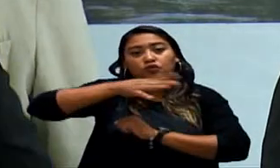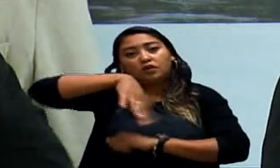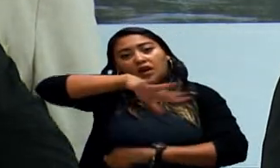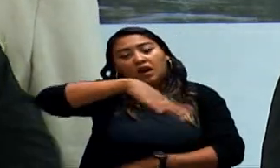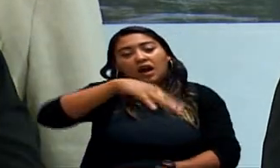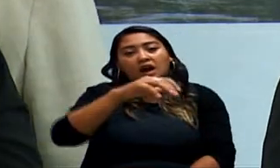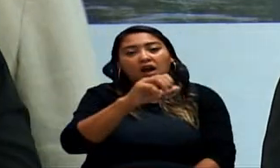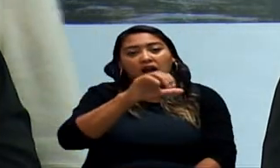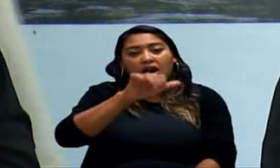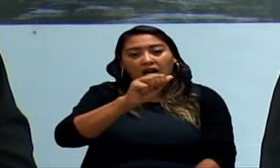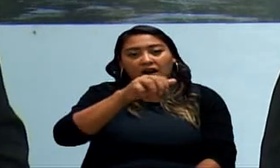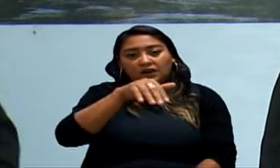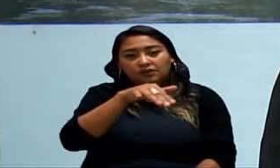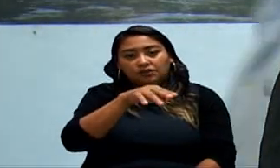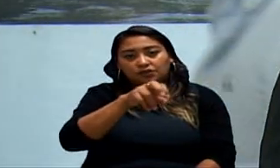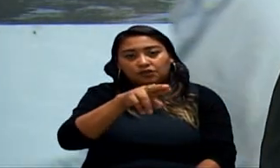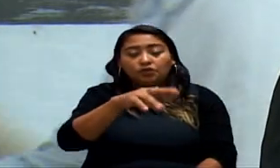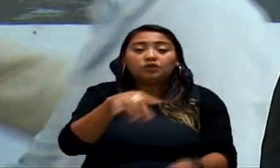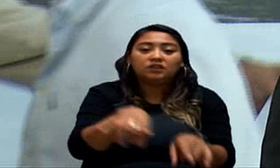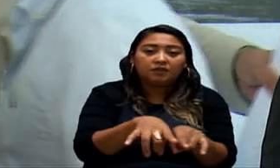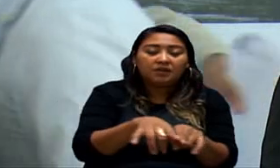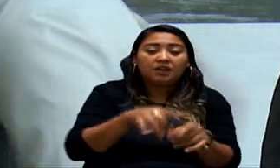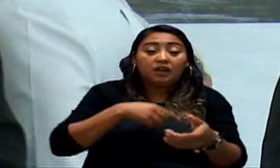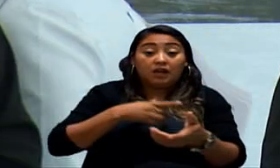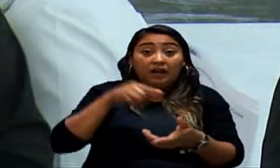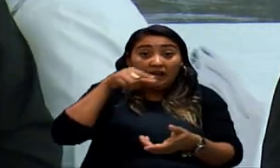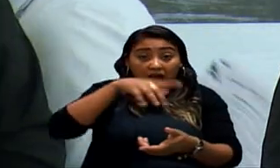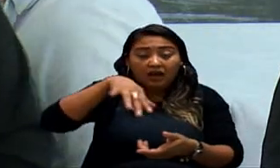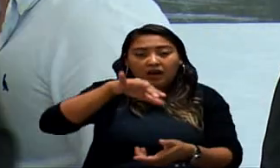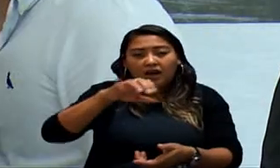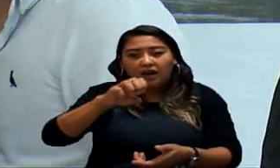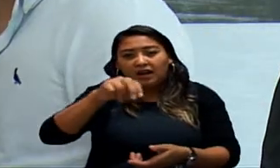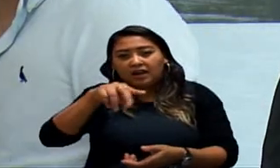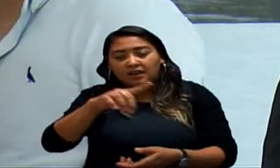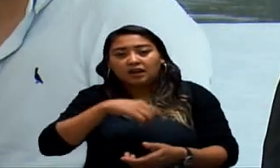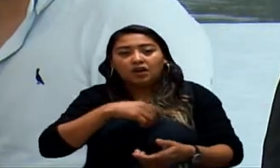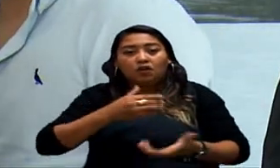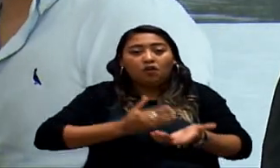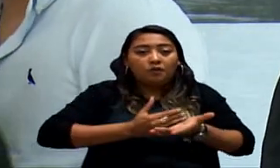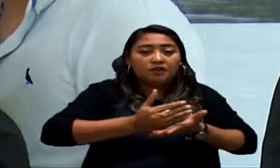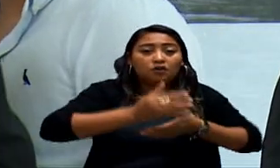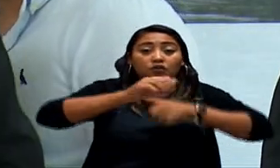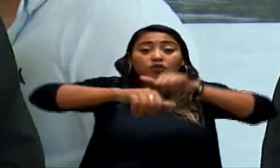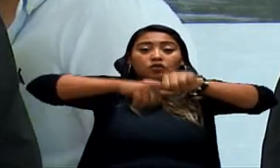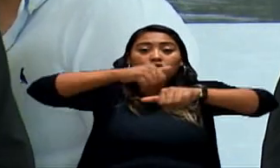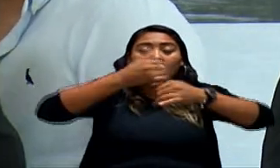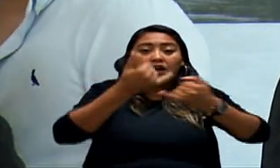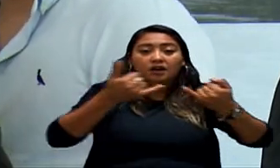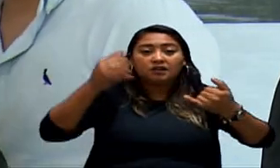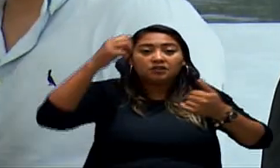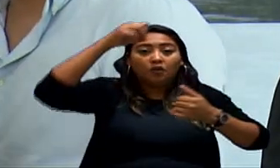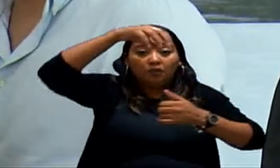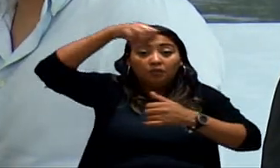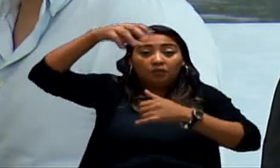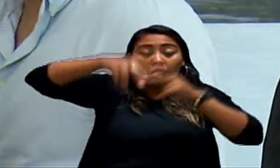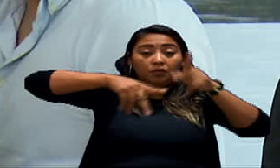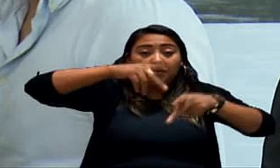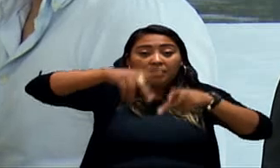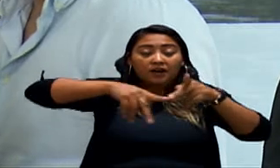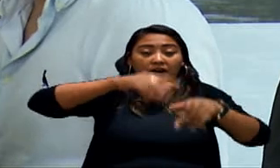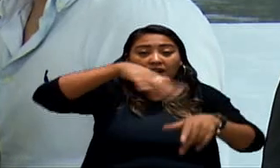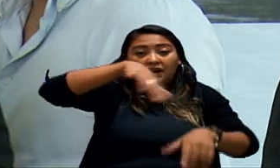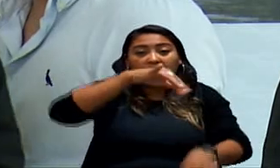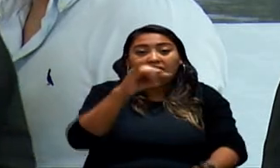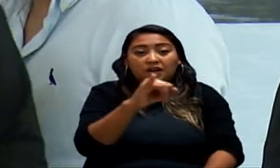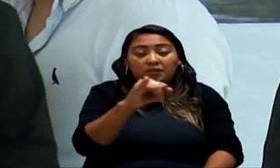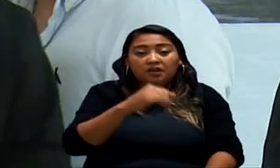passou também pelo Éden ali, e iniciou a troca da iluminação pública na Avenida Independência